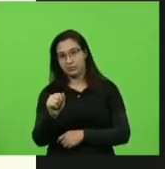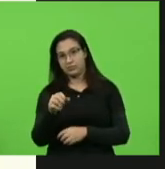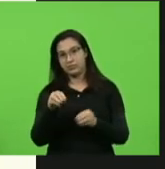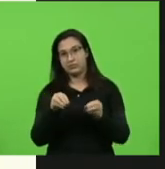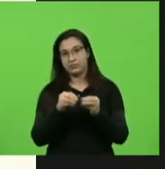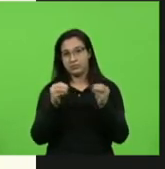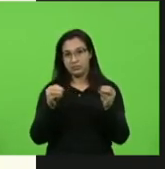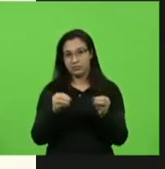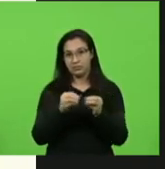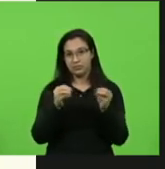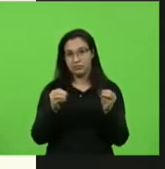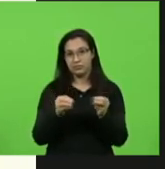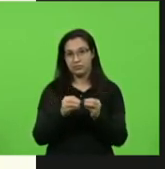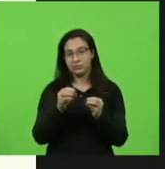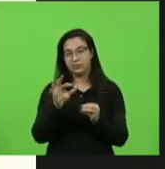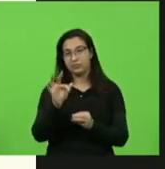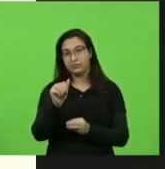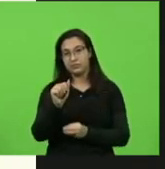o senhor Fábio Fiedler,